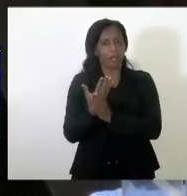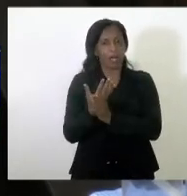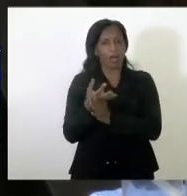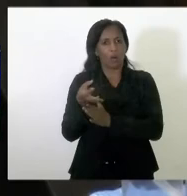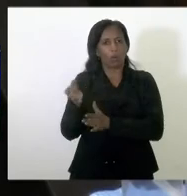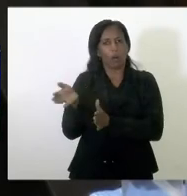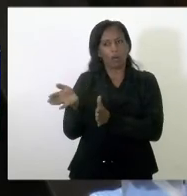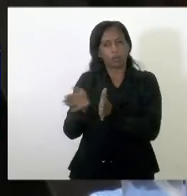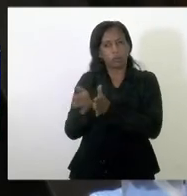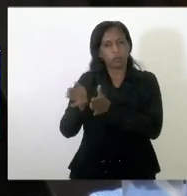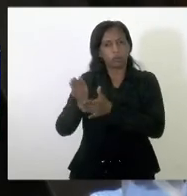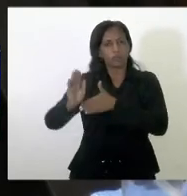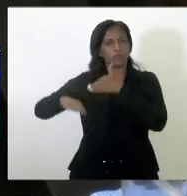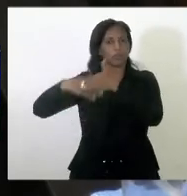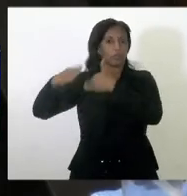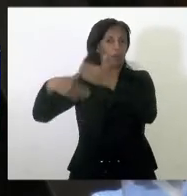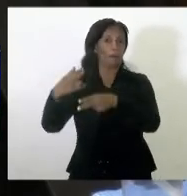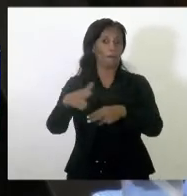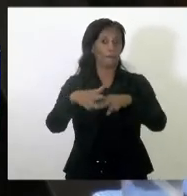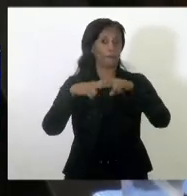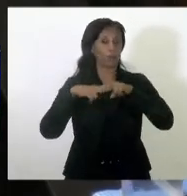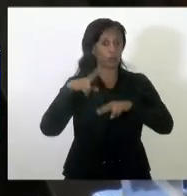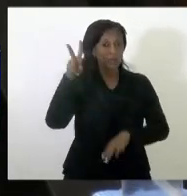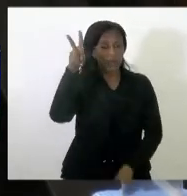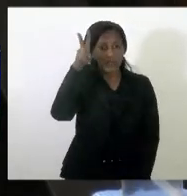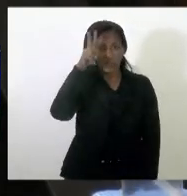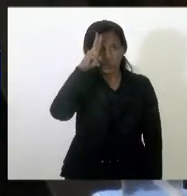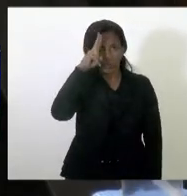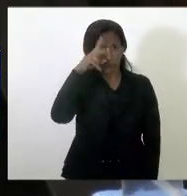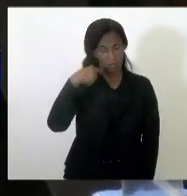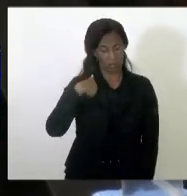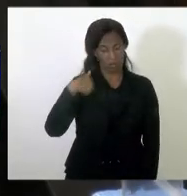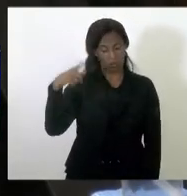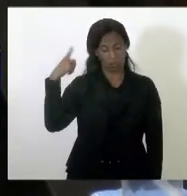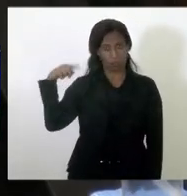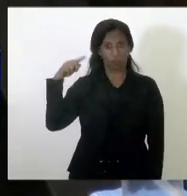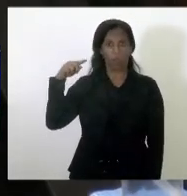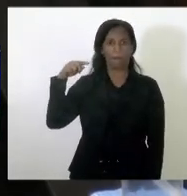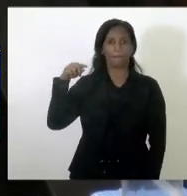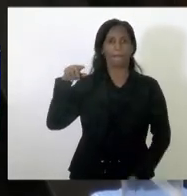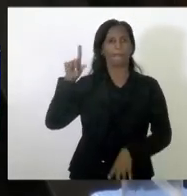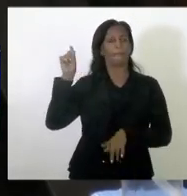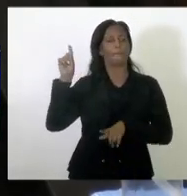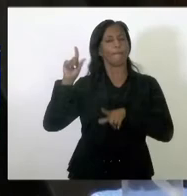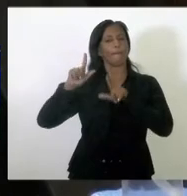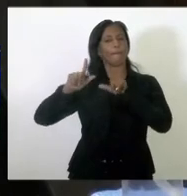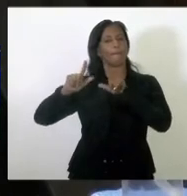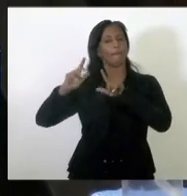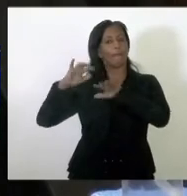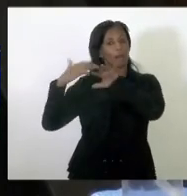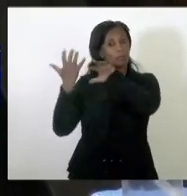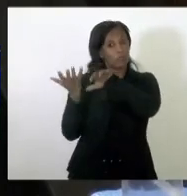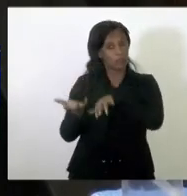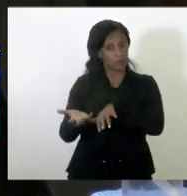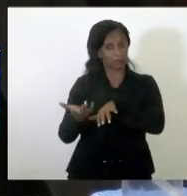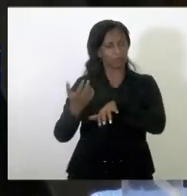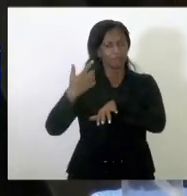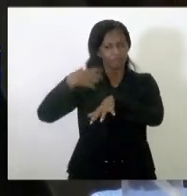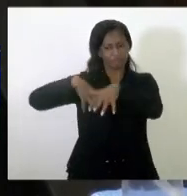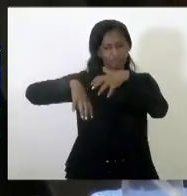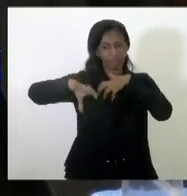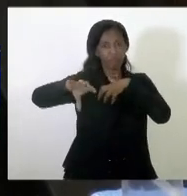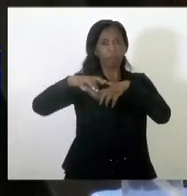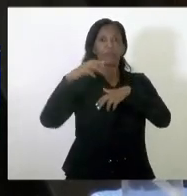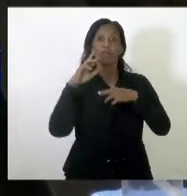isso que, na segunda-feira, embora estivesse em Brasília, mas era uma reunião virtual, eu participei da